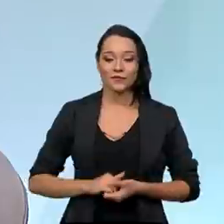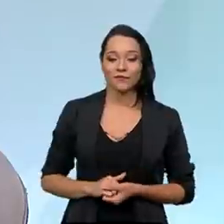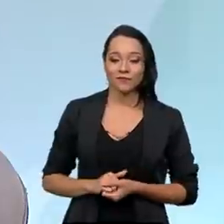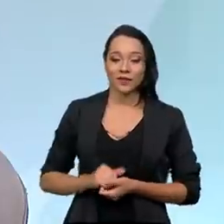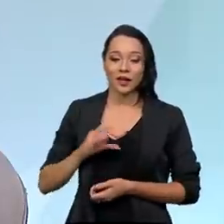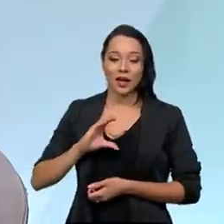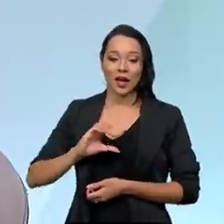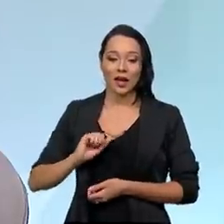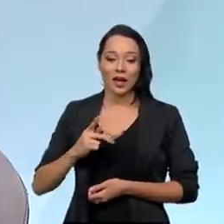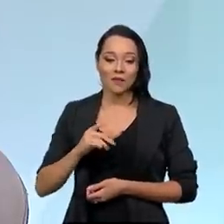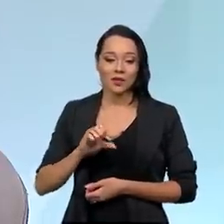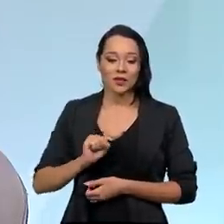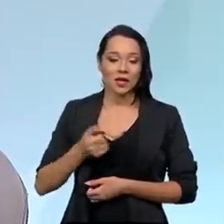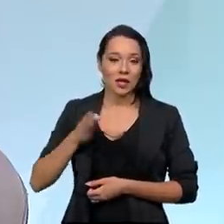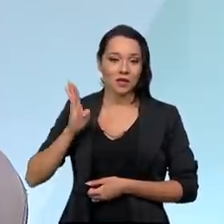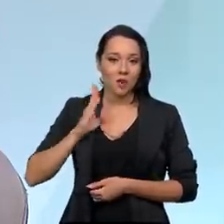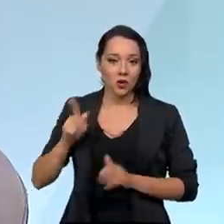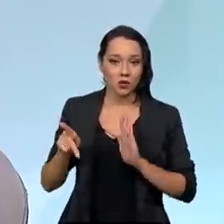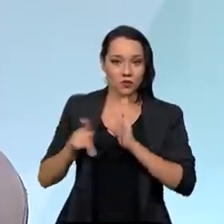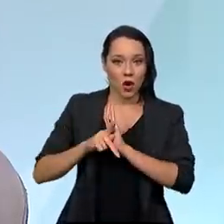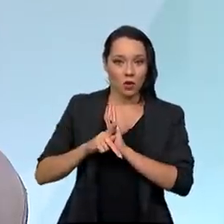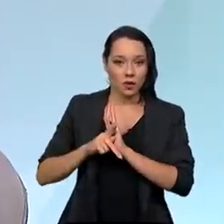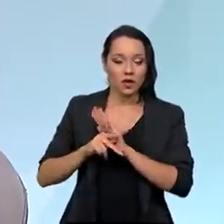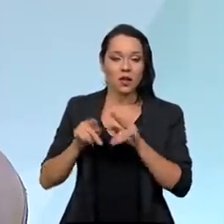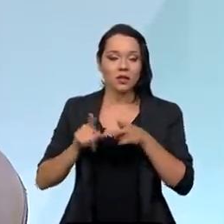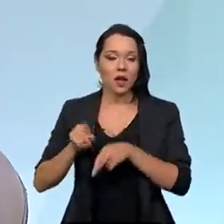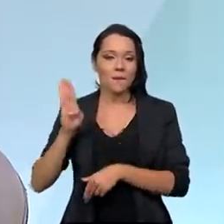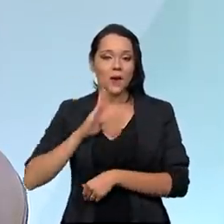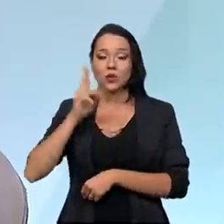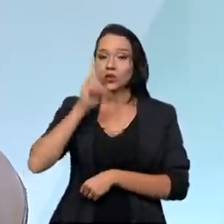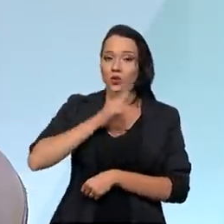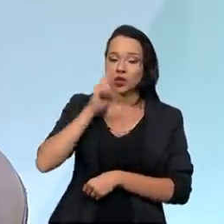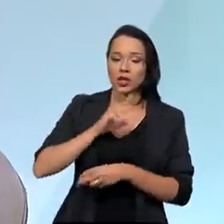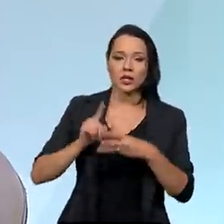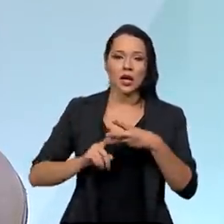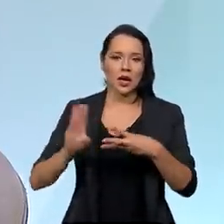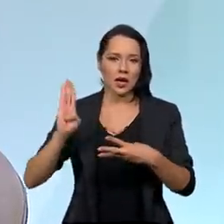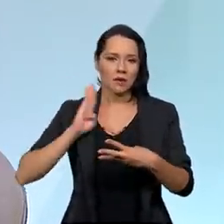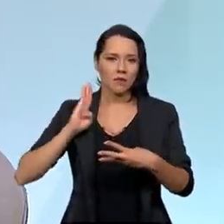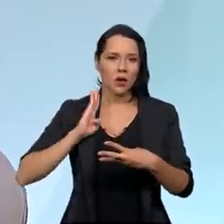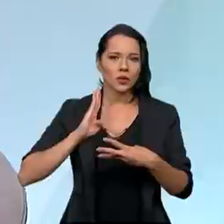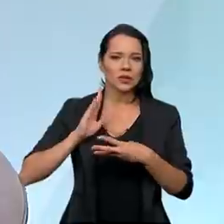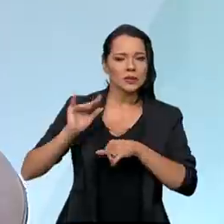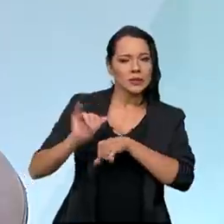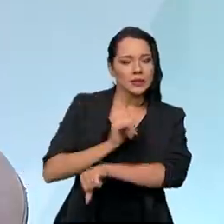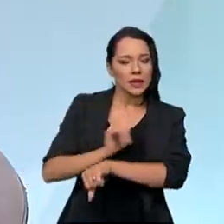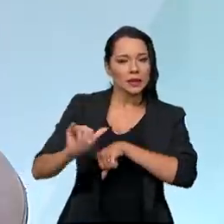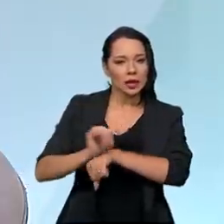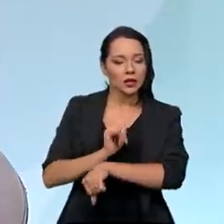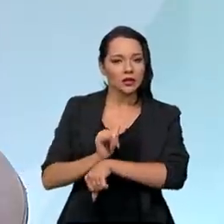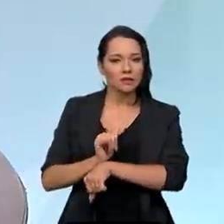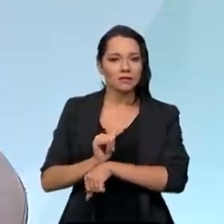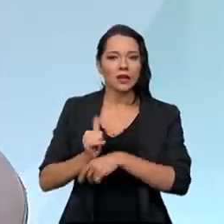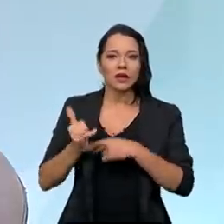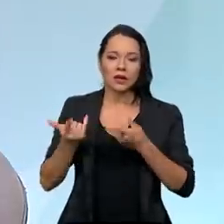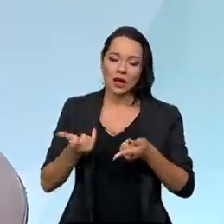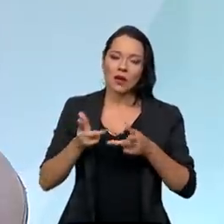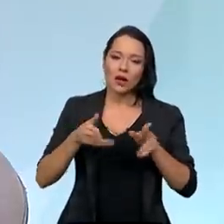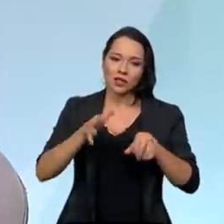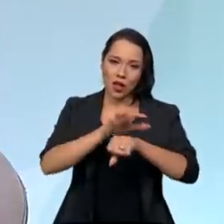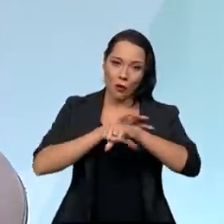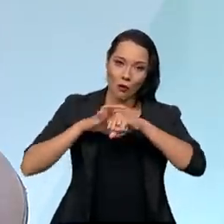A CAPES tem as bolsas permanentes, tem bolsas emergenciais e bolsas estratégicas. O caso da